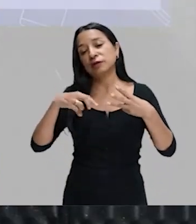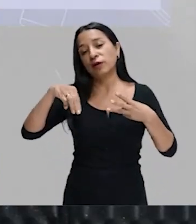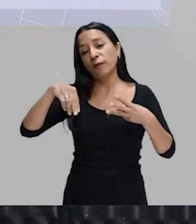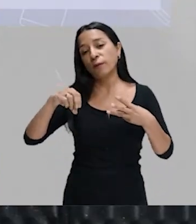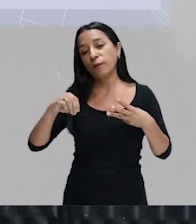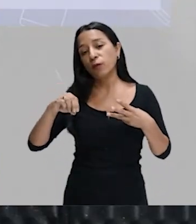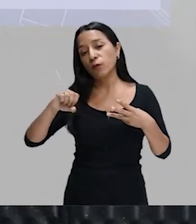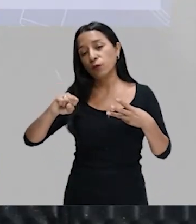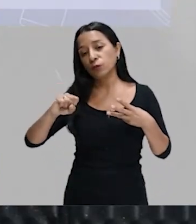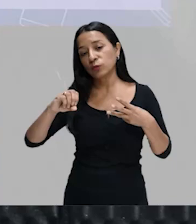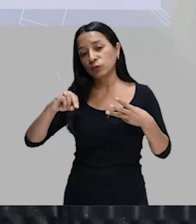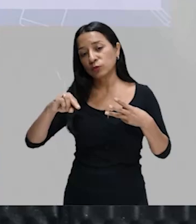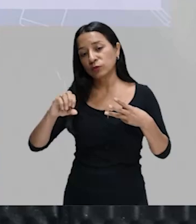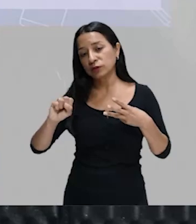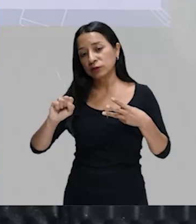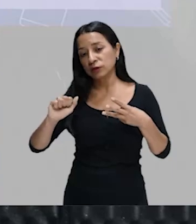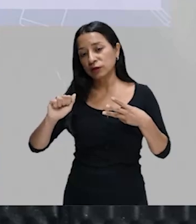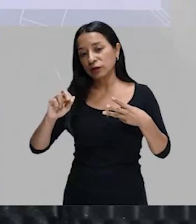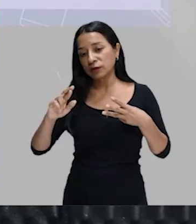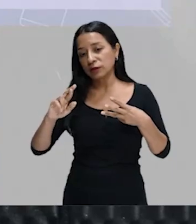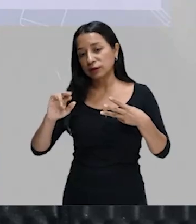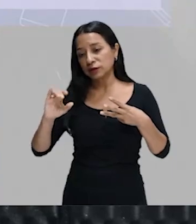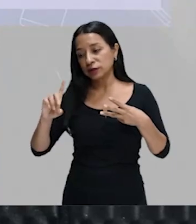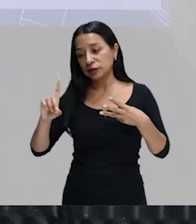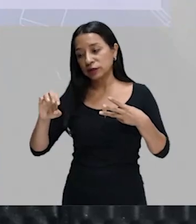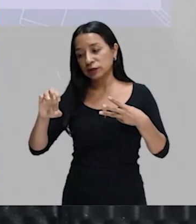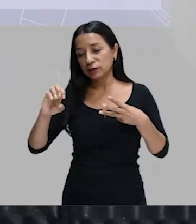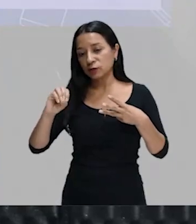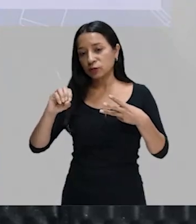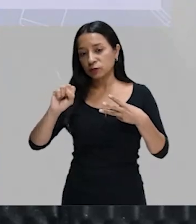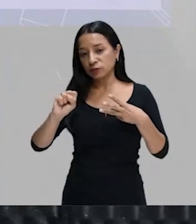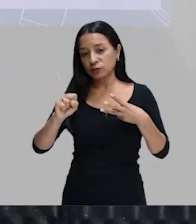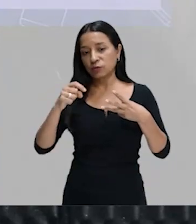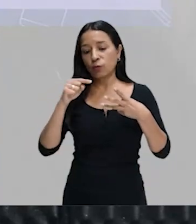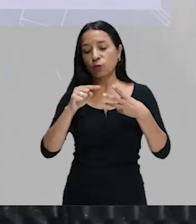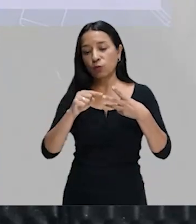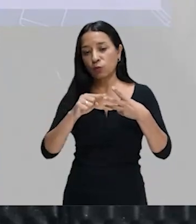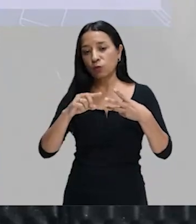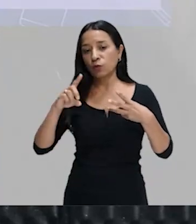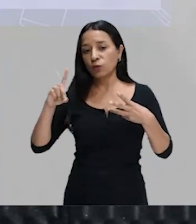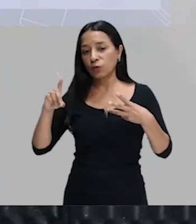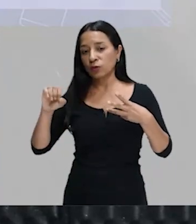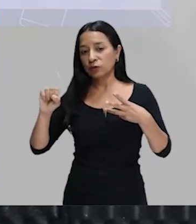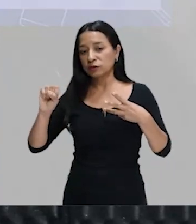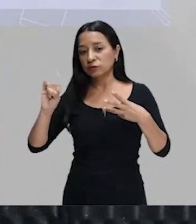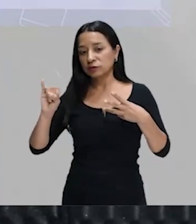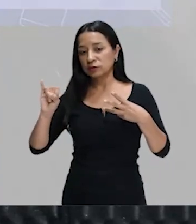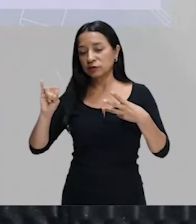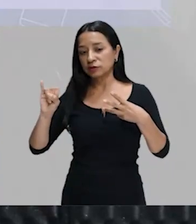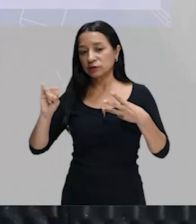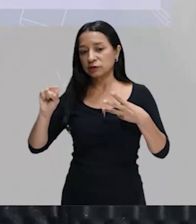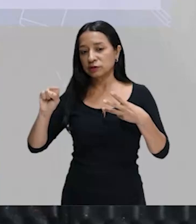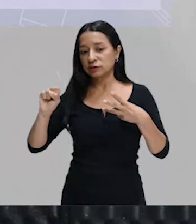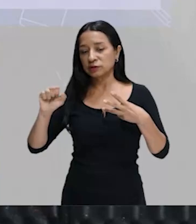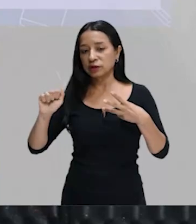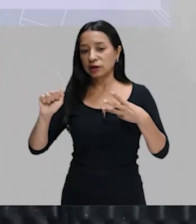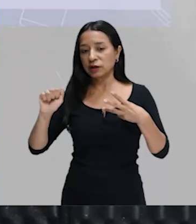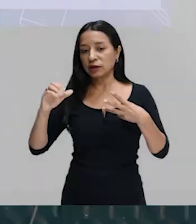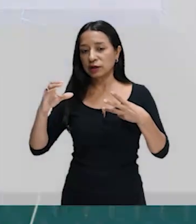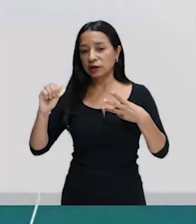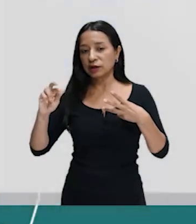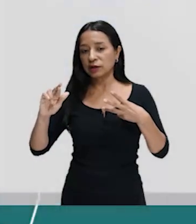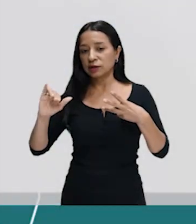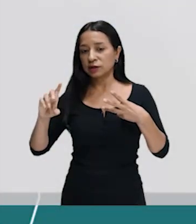monossacarídeos, disacarídeos e polissacarídeos. Então, o que diferencia cada classe da